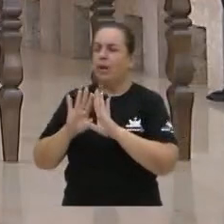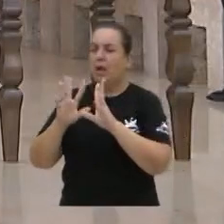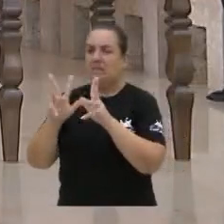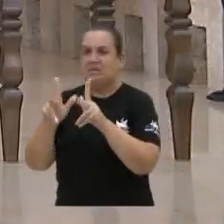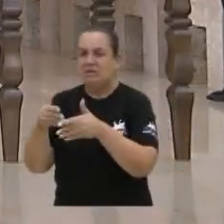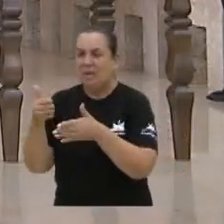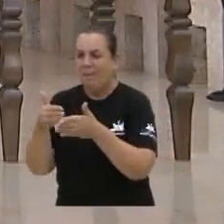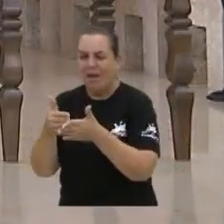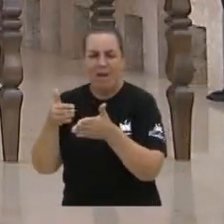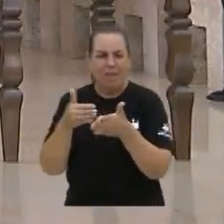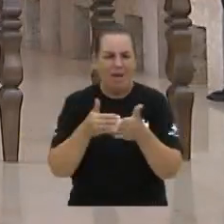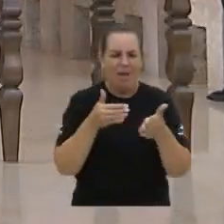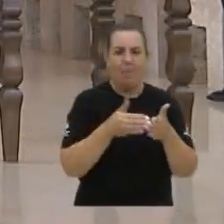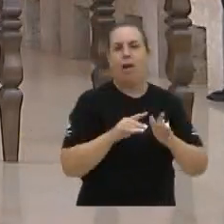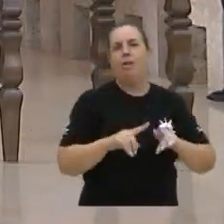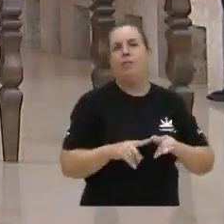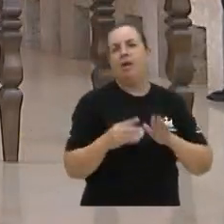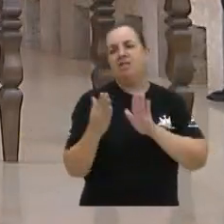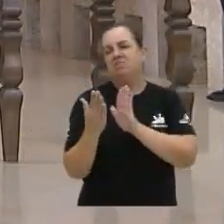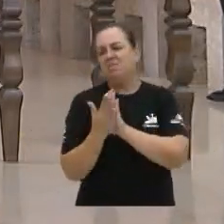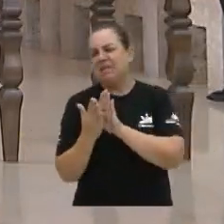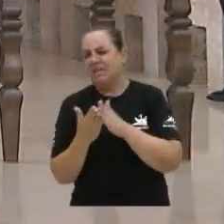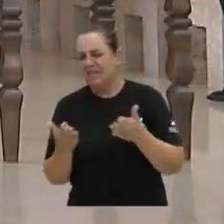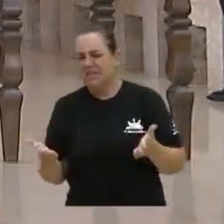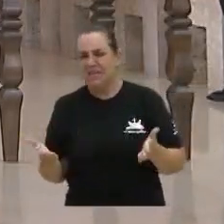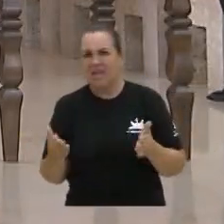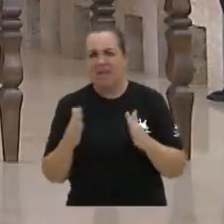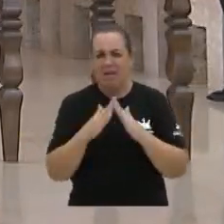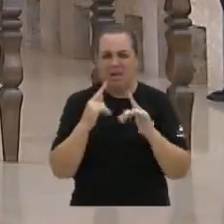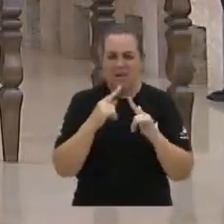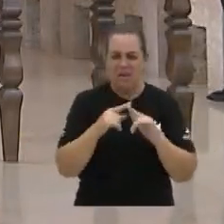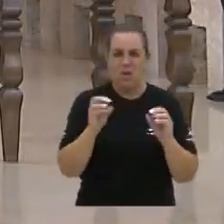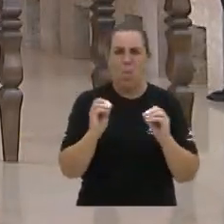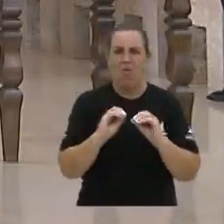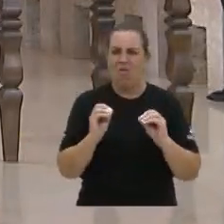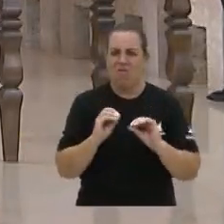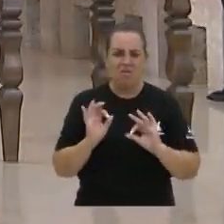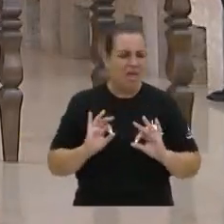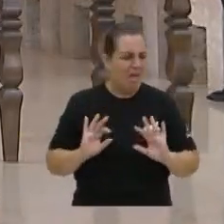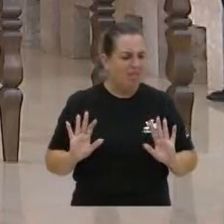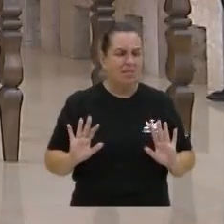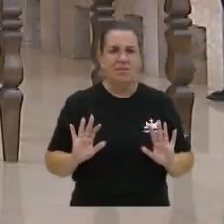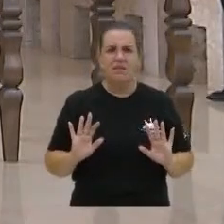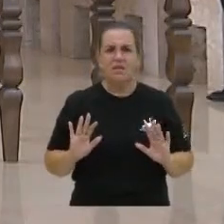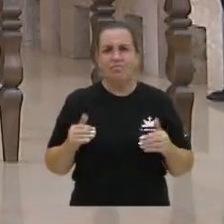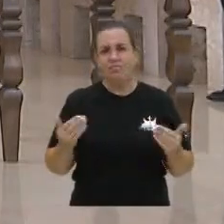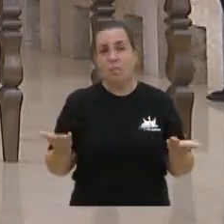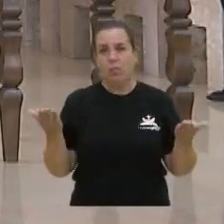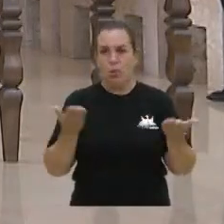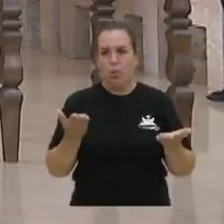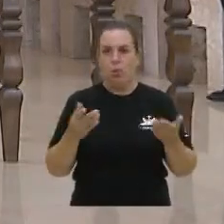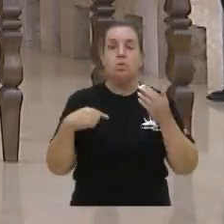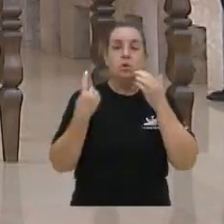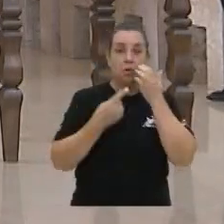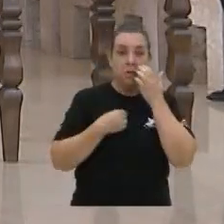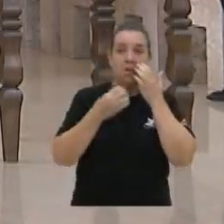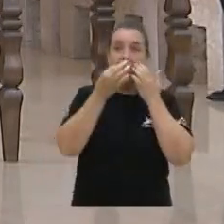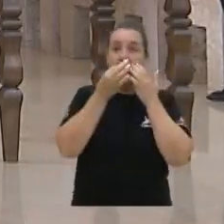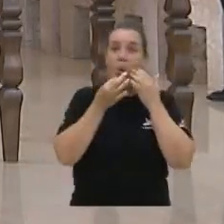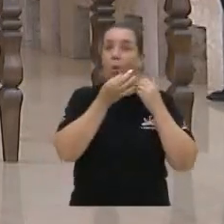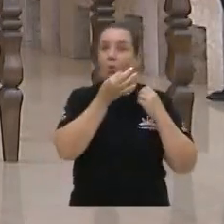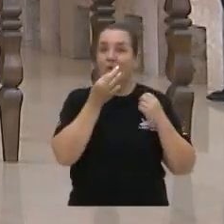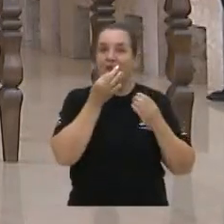áreas, mas também da presença nas nossas igrejas. É verdade que hoje nós iremos distribuir a